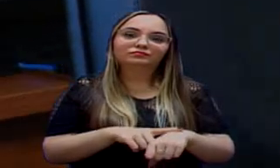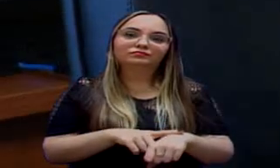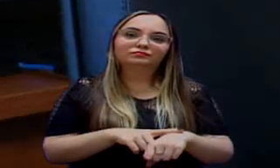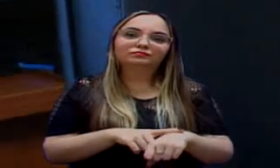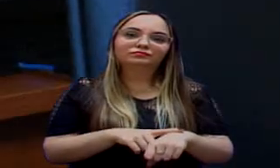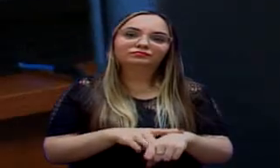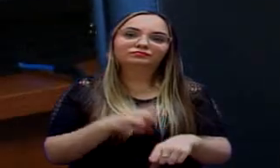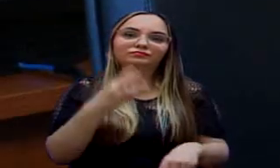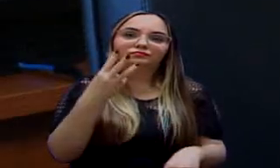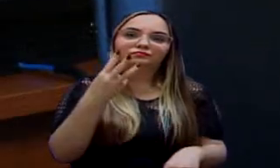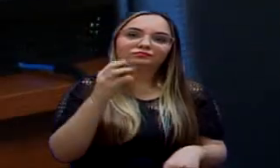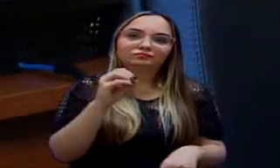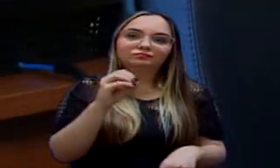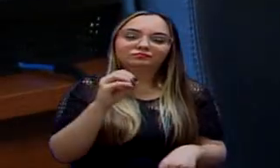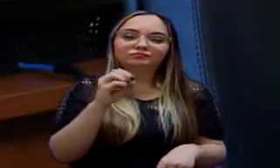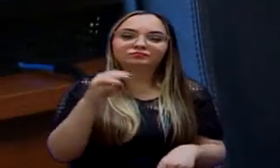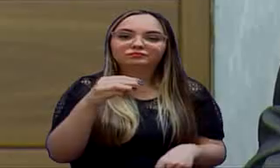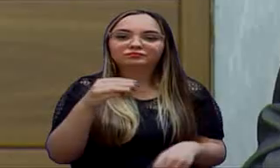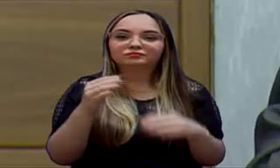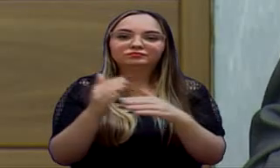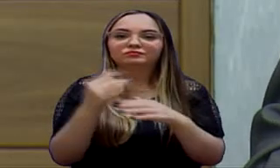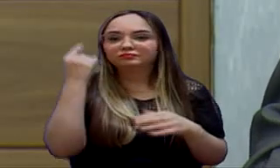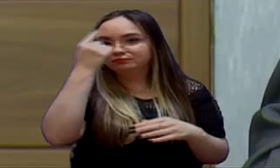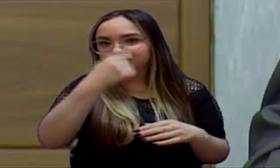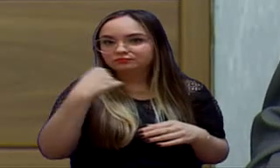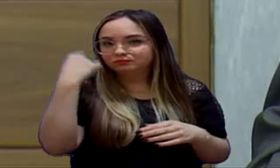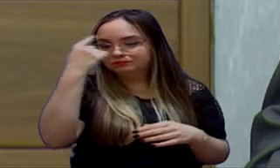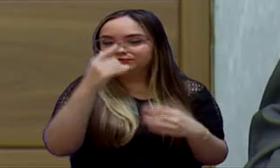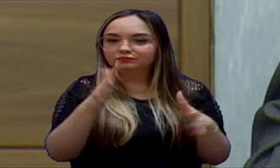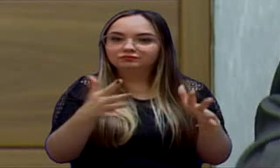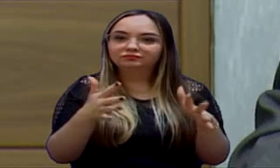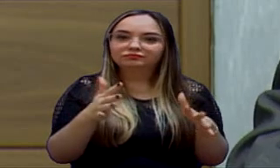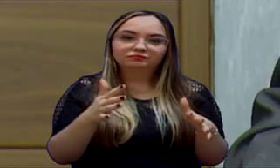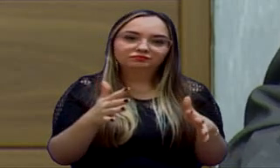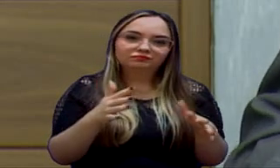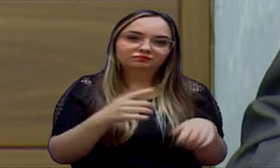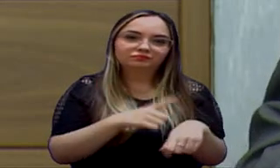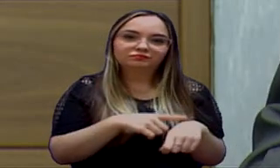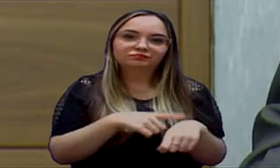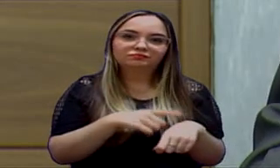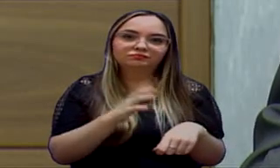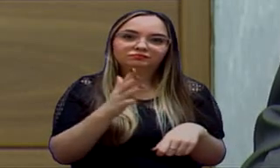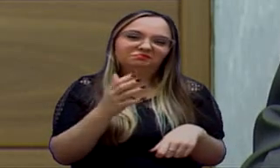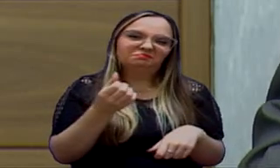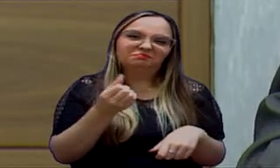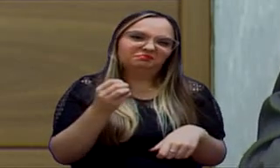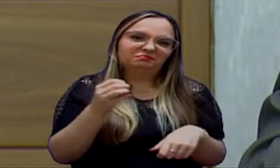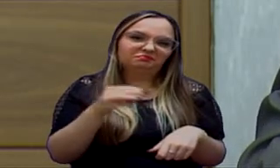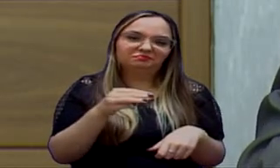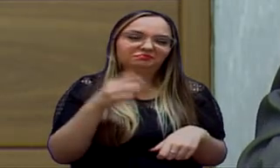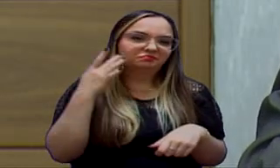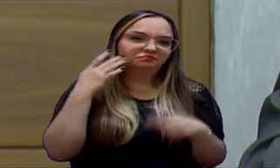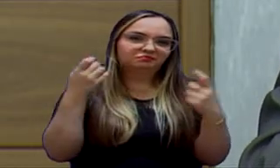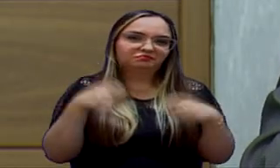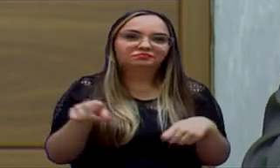de 30 a 60 minutos né É isso mesmo né Marcelo acho que não se deve ser 60 minutos